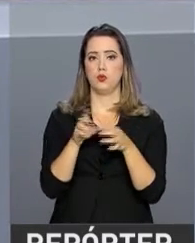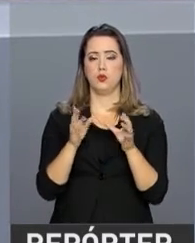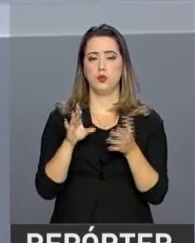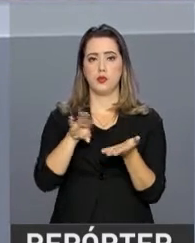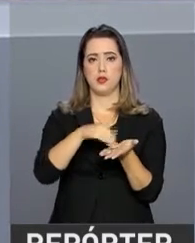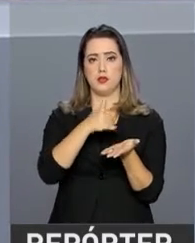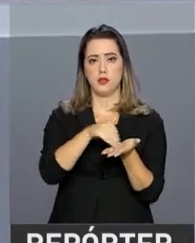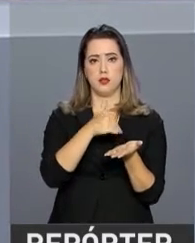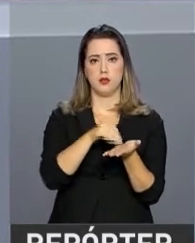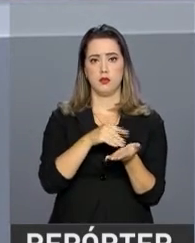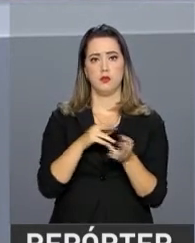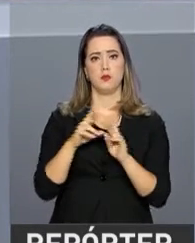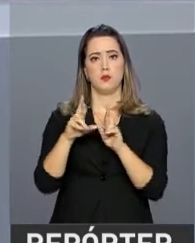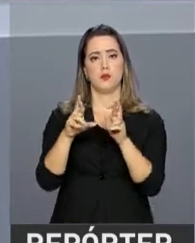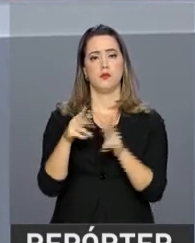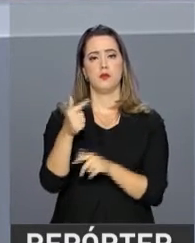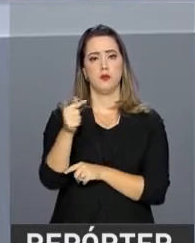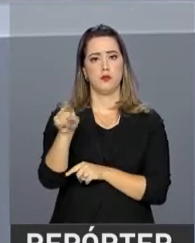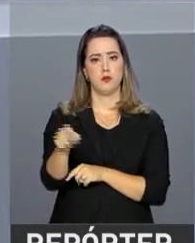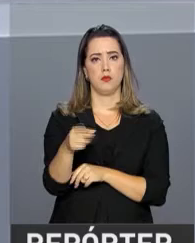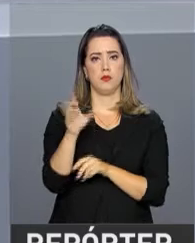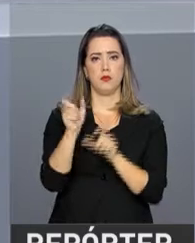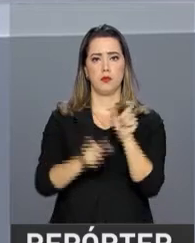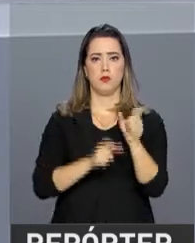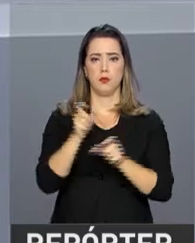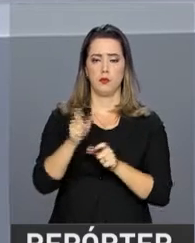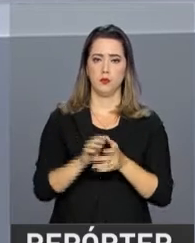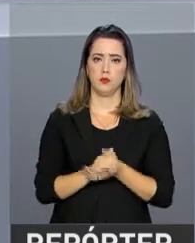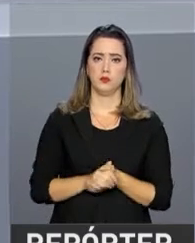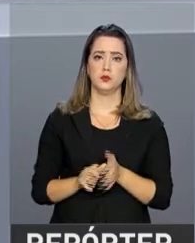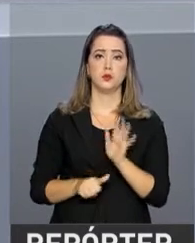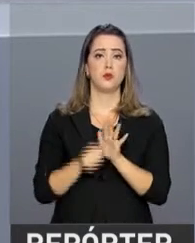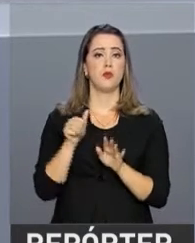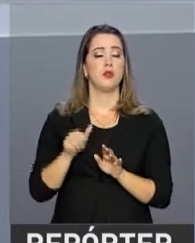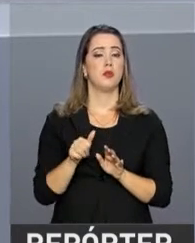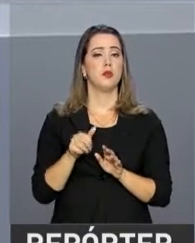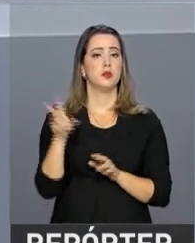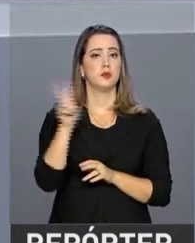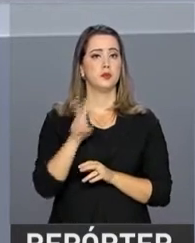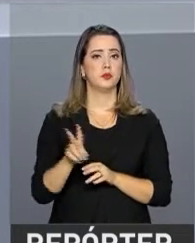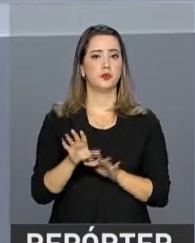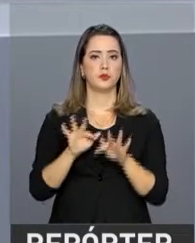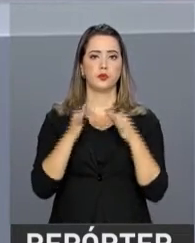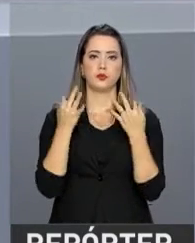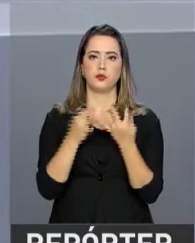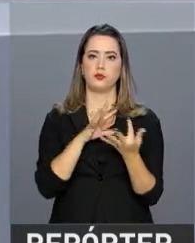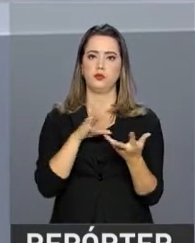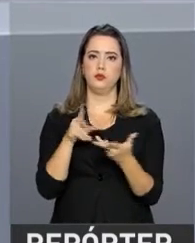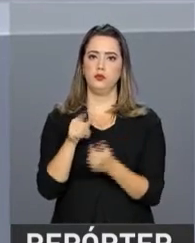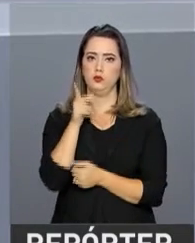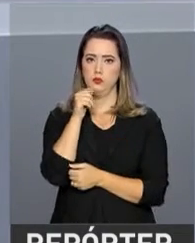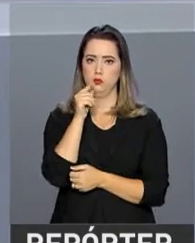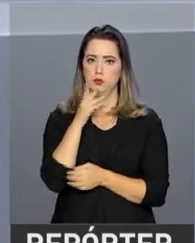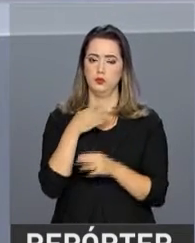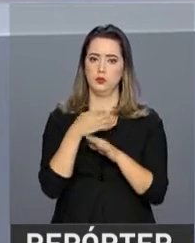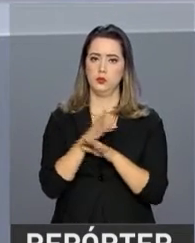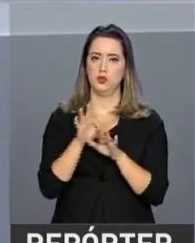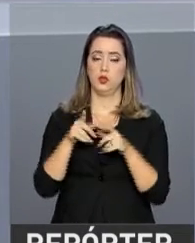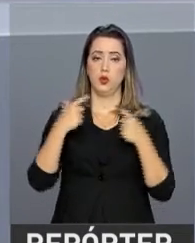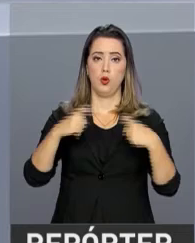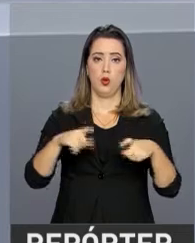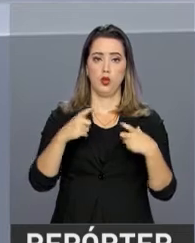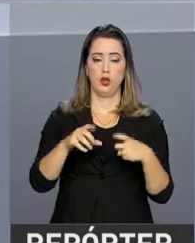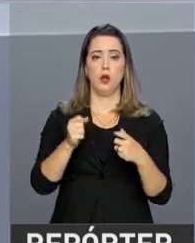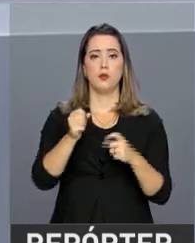participantes inscritos, onde são esperadas 7 mil pessoas. E pela primeira vez, o Fórum Mundial da Água vai contar com uma área